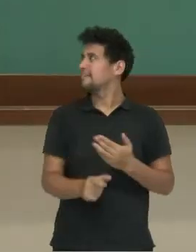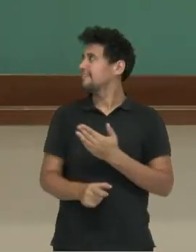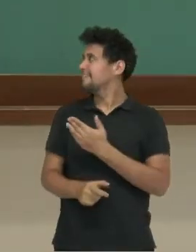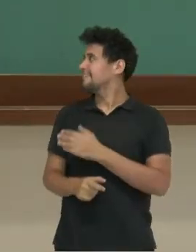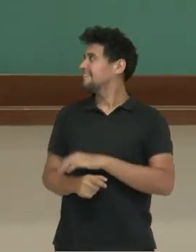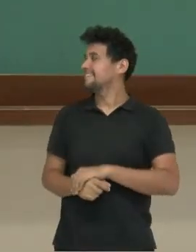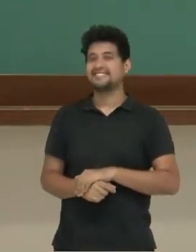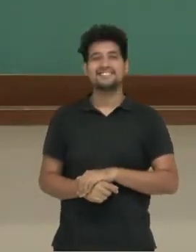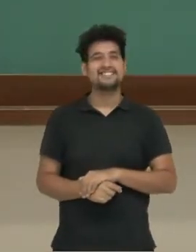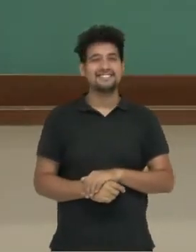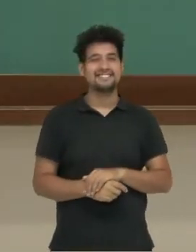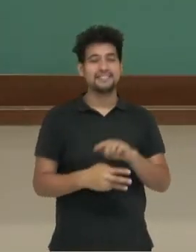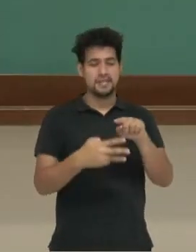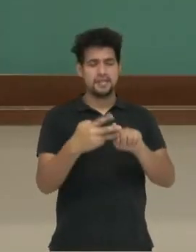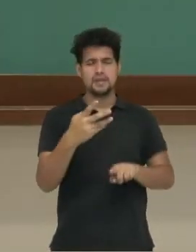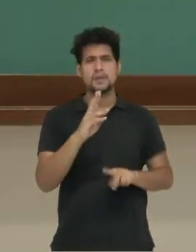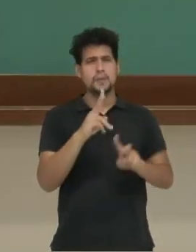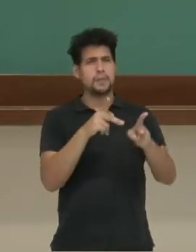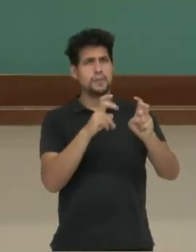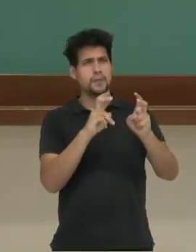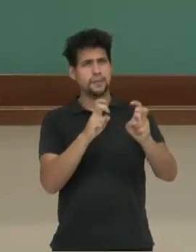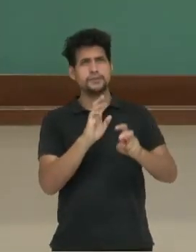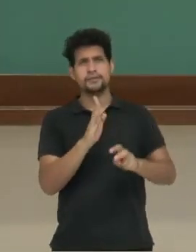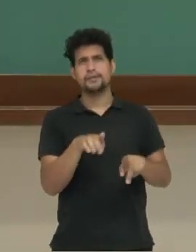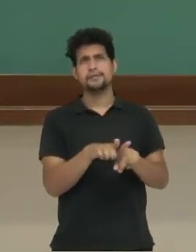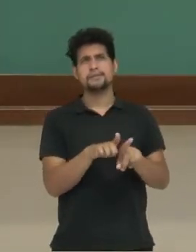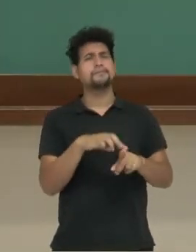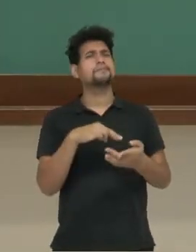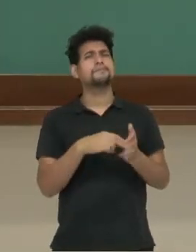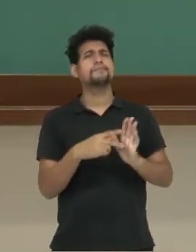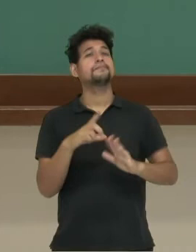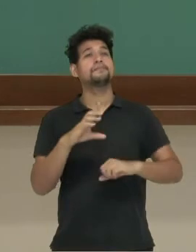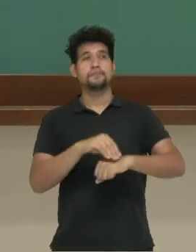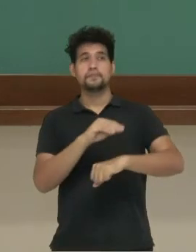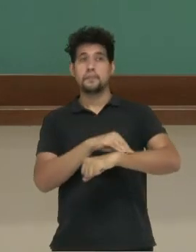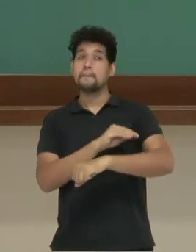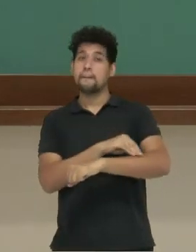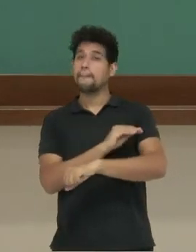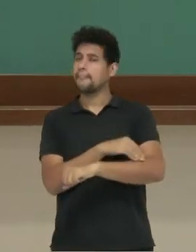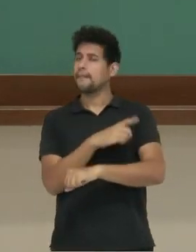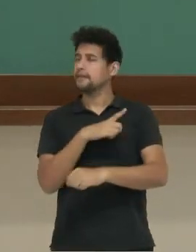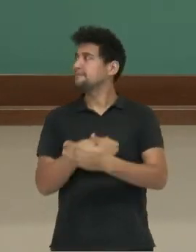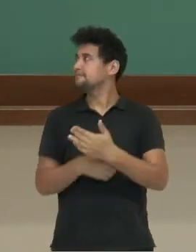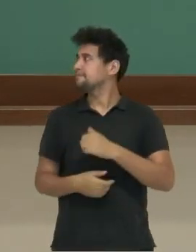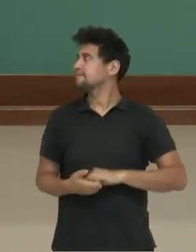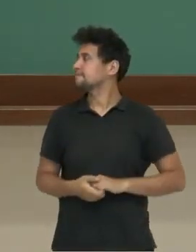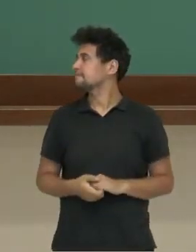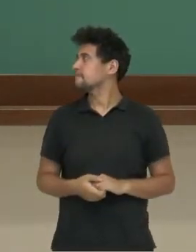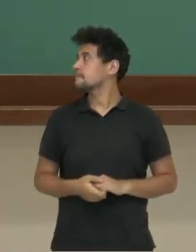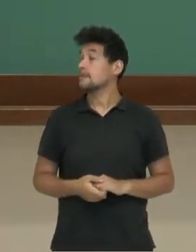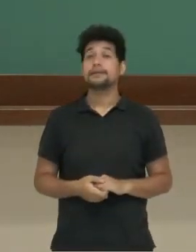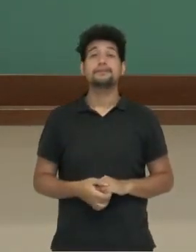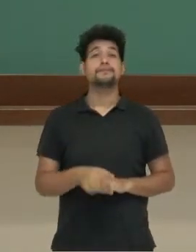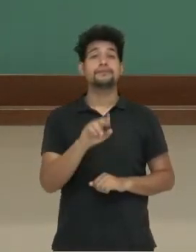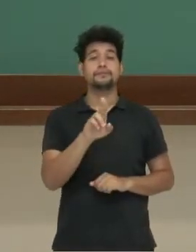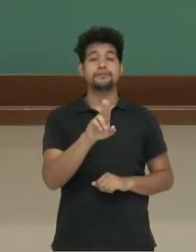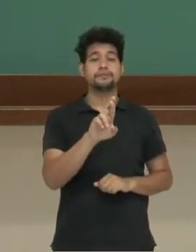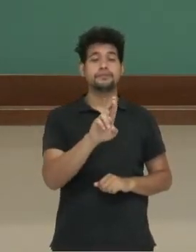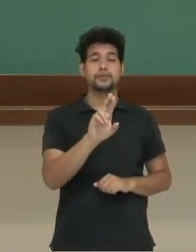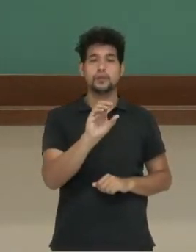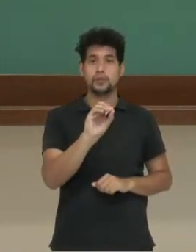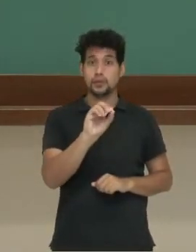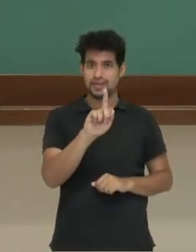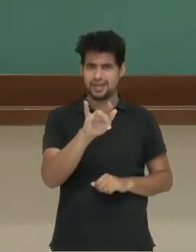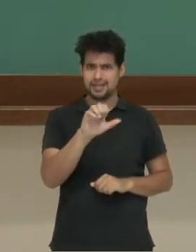e pererecas. Como você pode ver aqui na imagem, nós temos uma perereca, né? Os urodelas